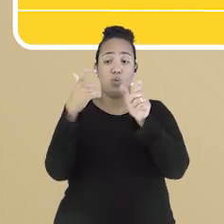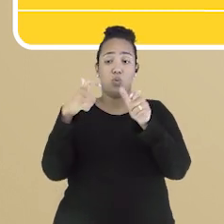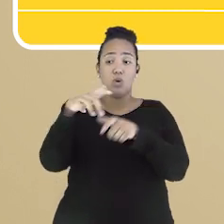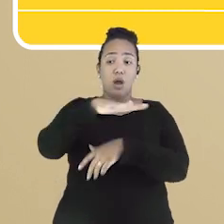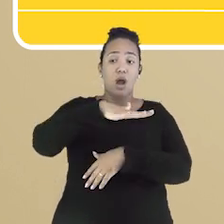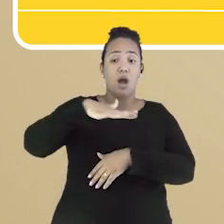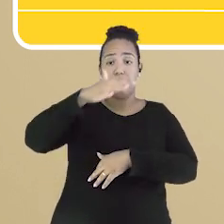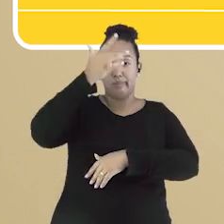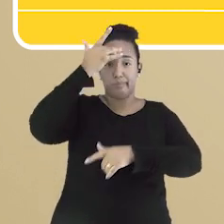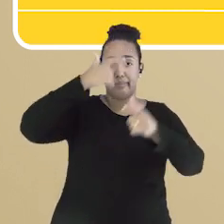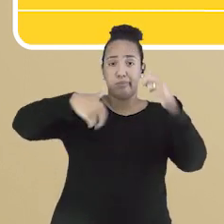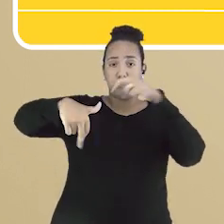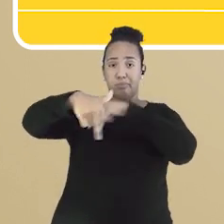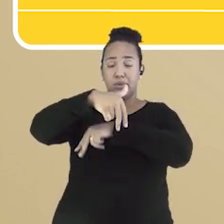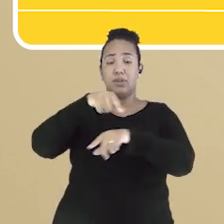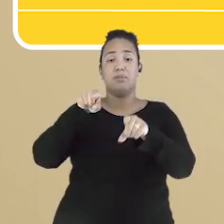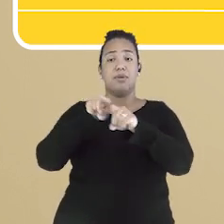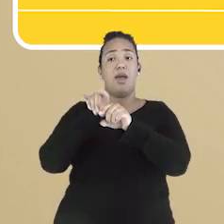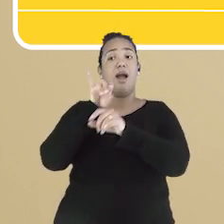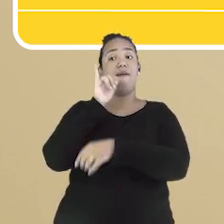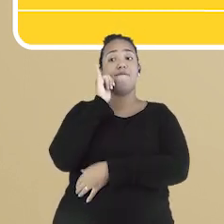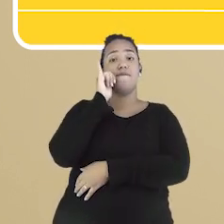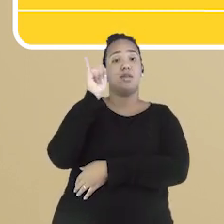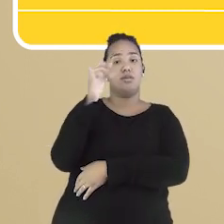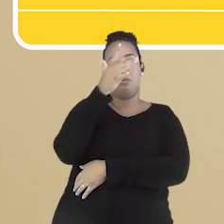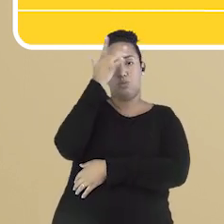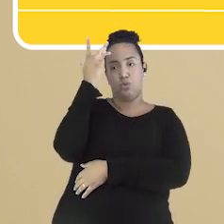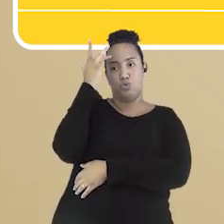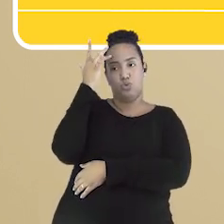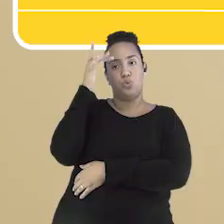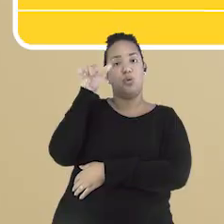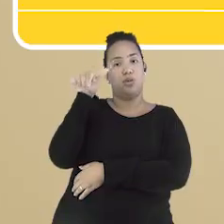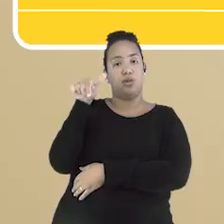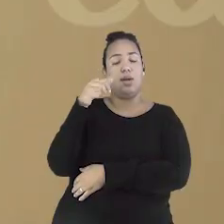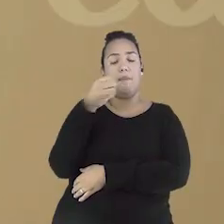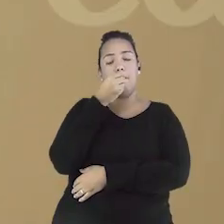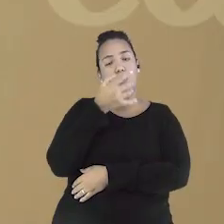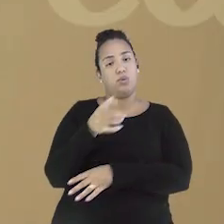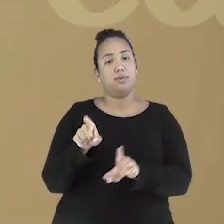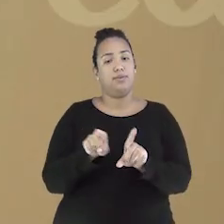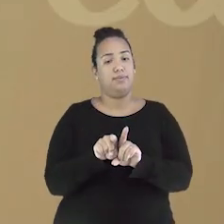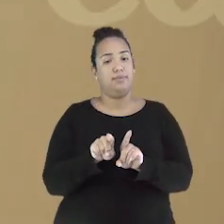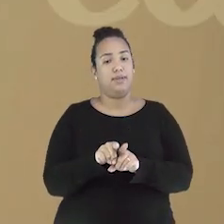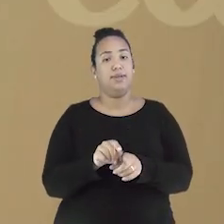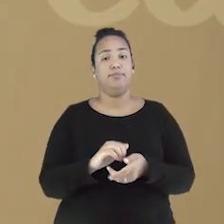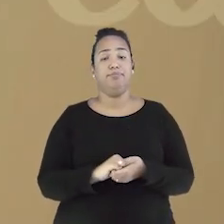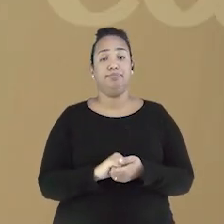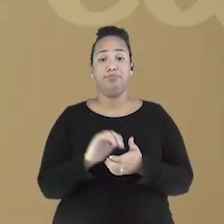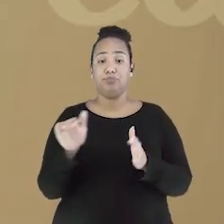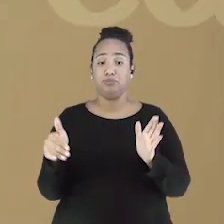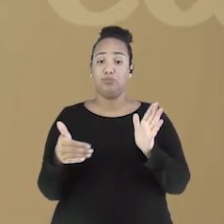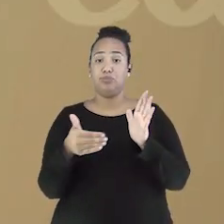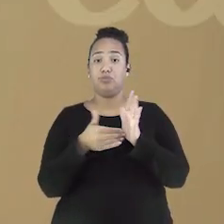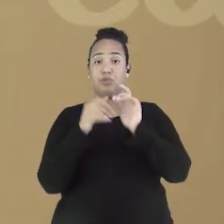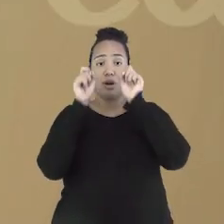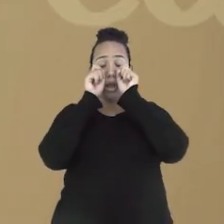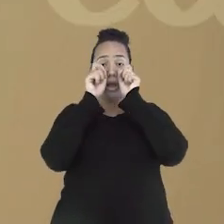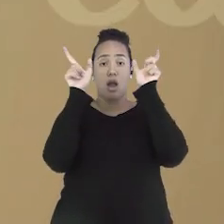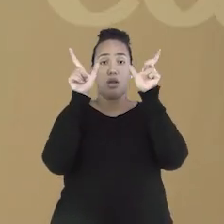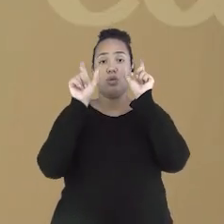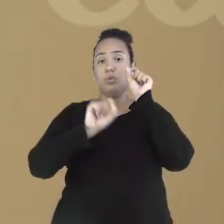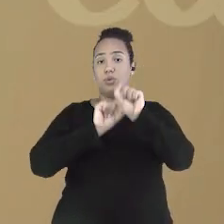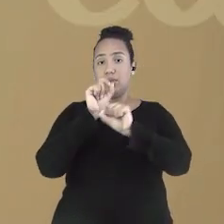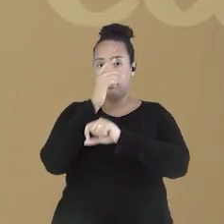movimentado e avisar pelo menos uma pessoa de confiança é também essencial. Por fim, o editorial alerta que os encontros marcados